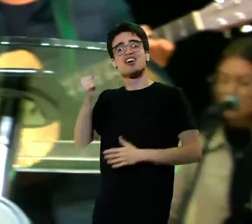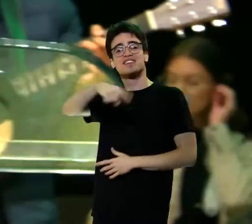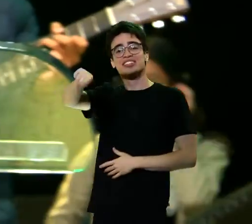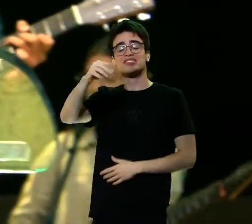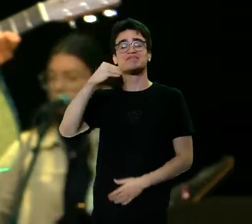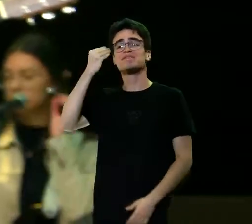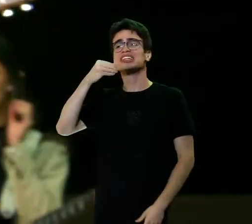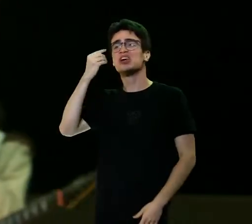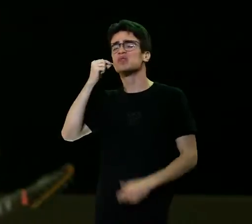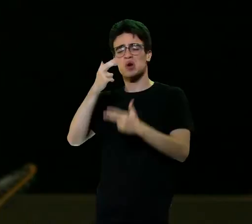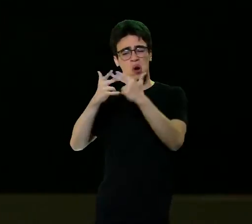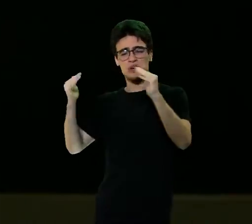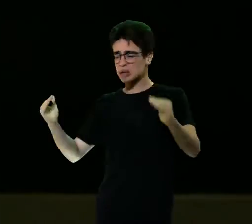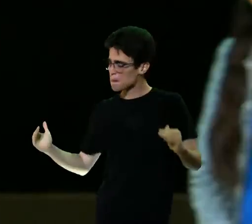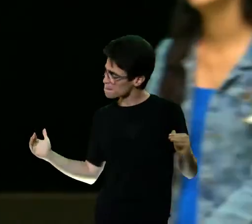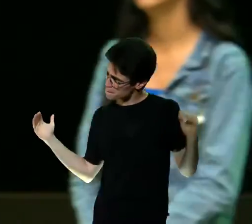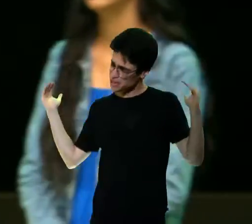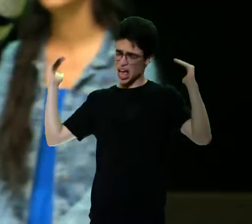de Deus.